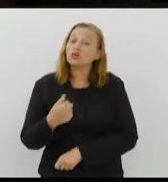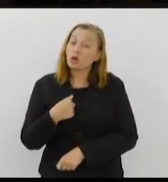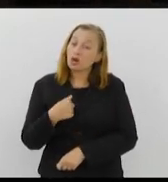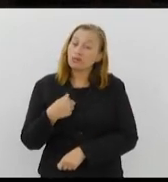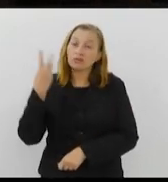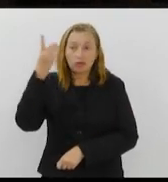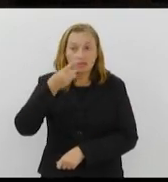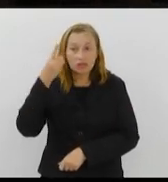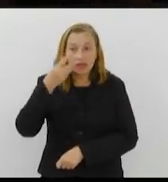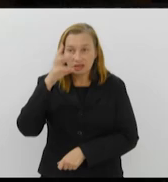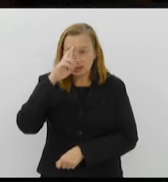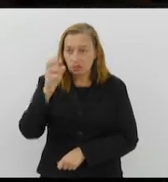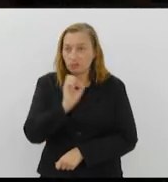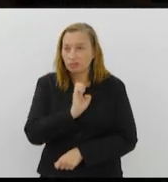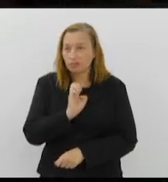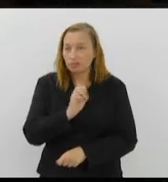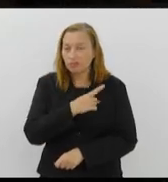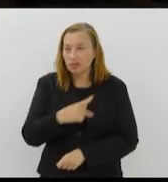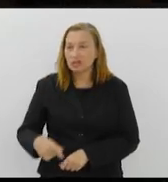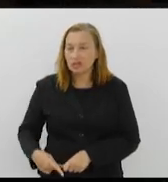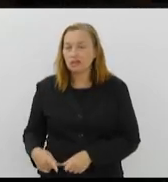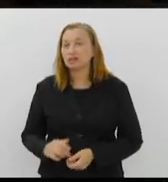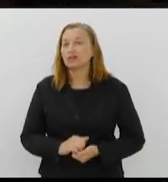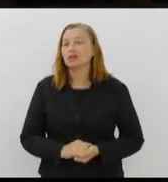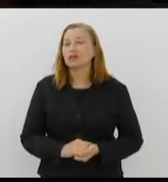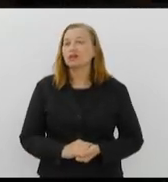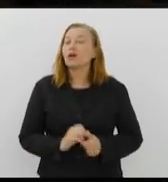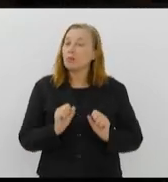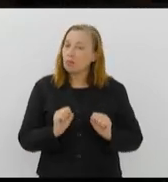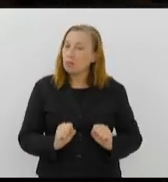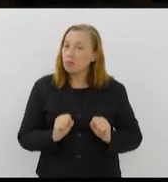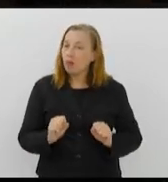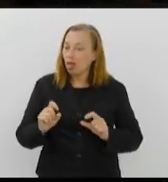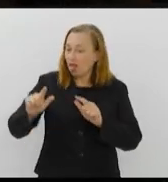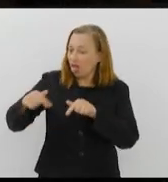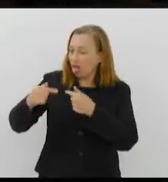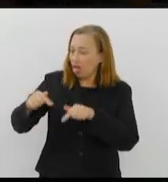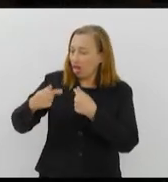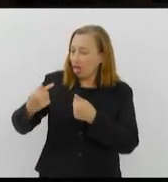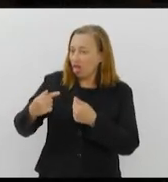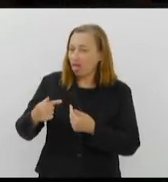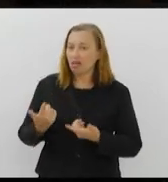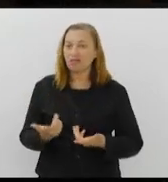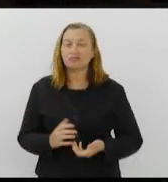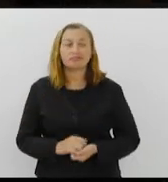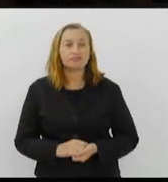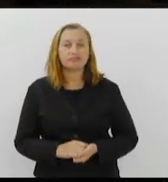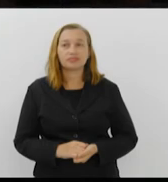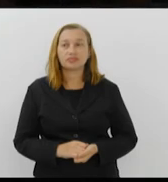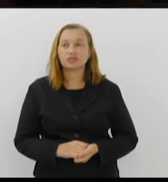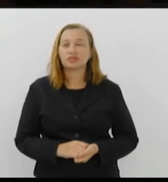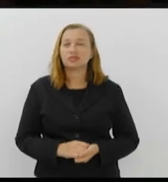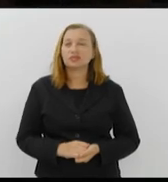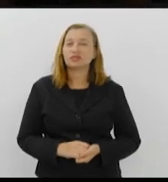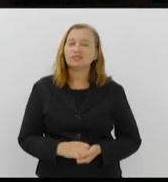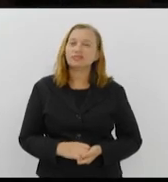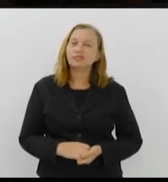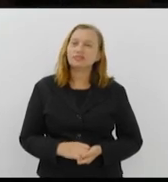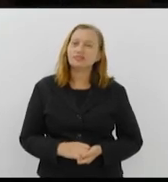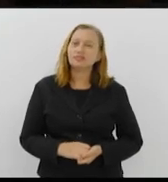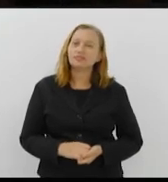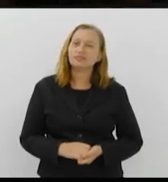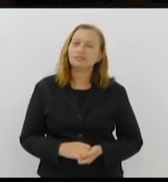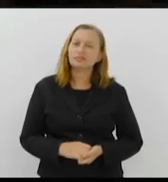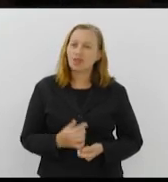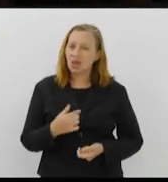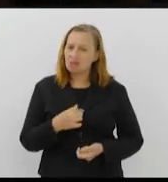presidente, pode tentar me ameaçar, pode tentar me intimidar, me amedrontar, porque cara feia, gritinho, não vai me amedrontar,